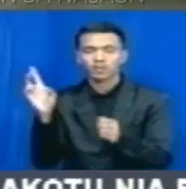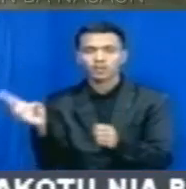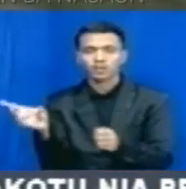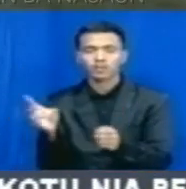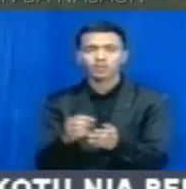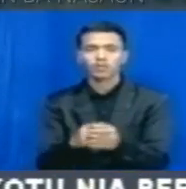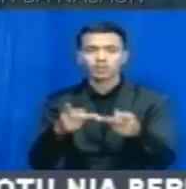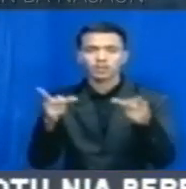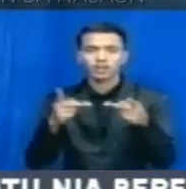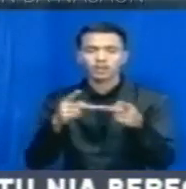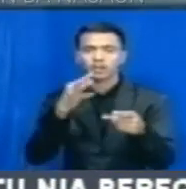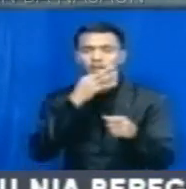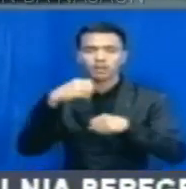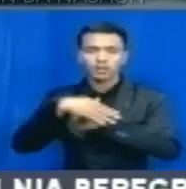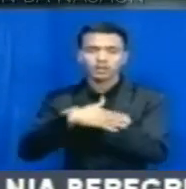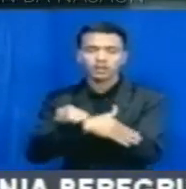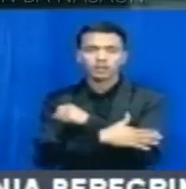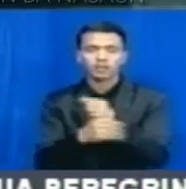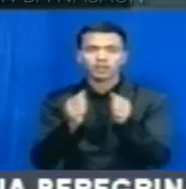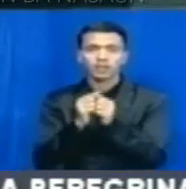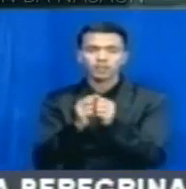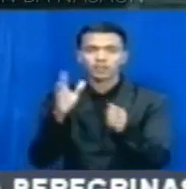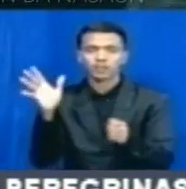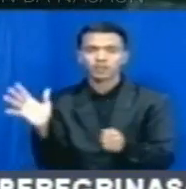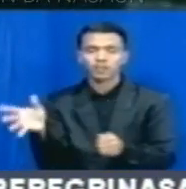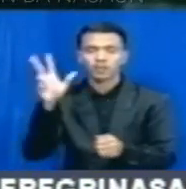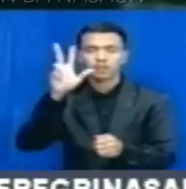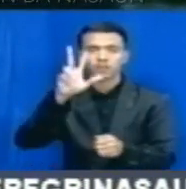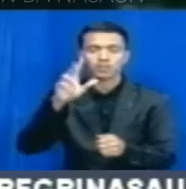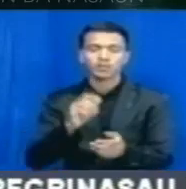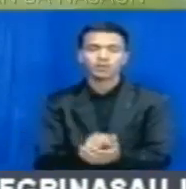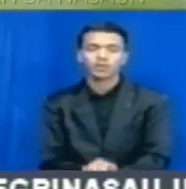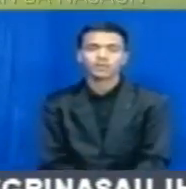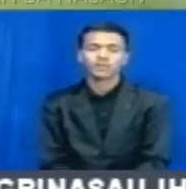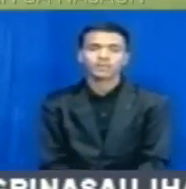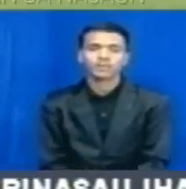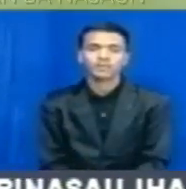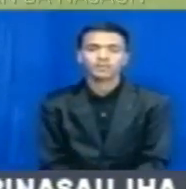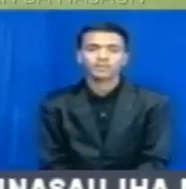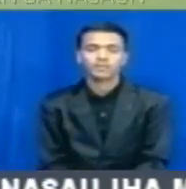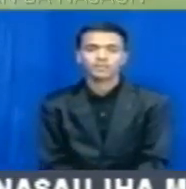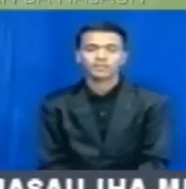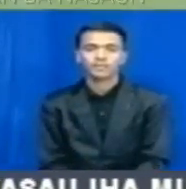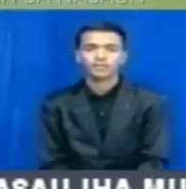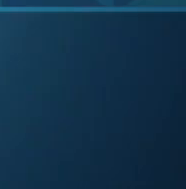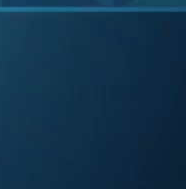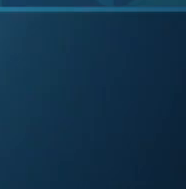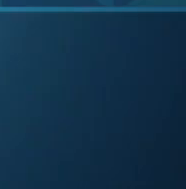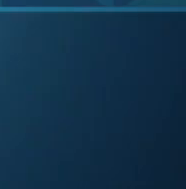area produção e cambe midarnian hamotu clima nulu rassentolo José Oikusi Paulino Marques